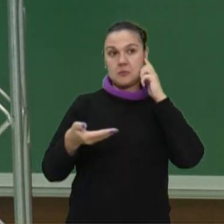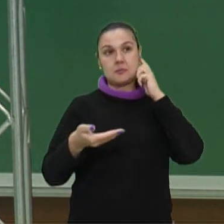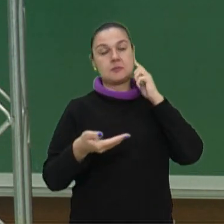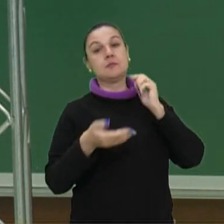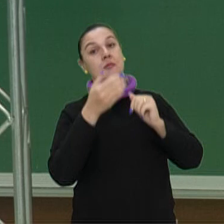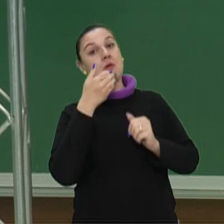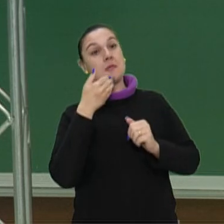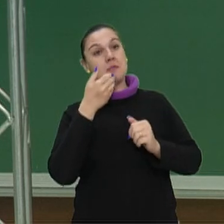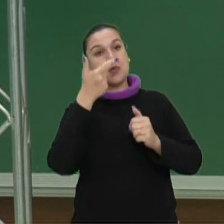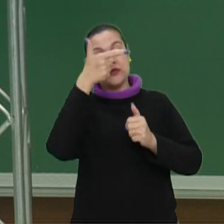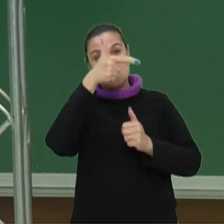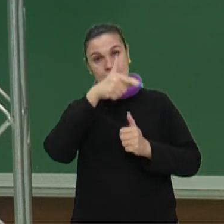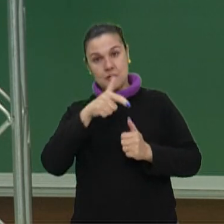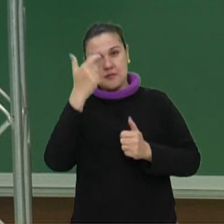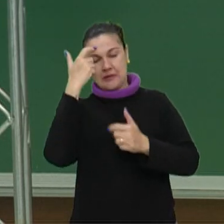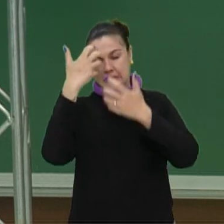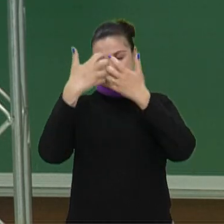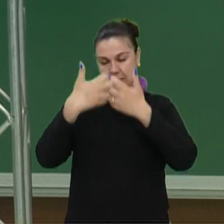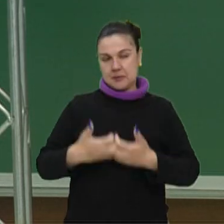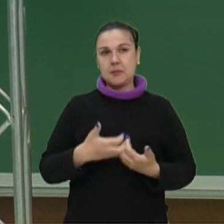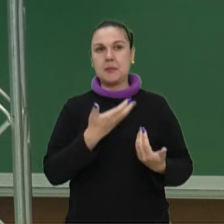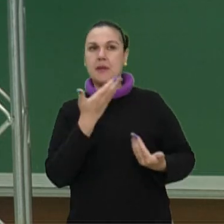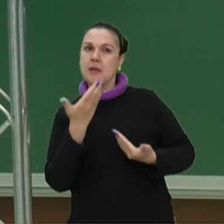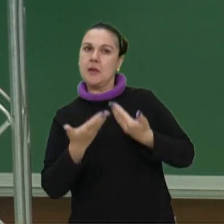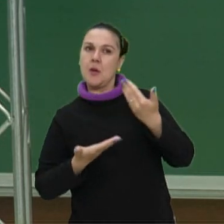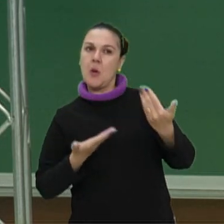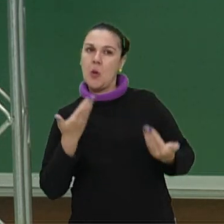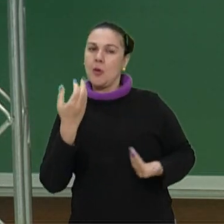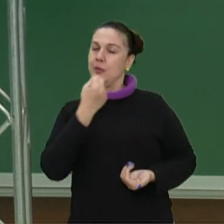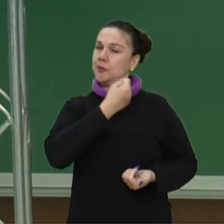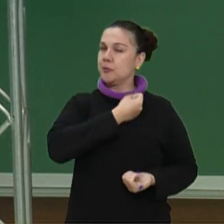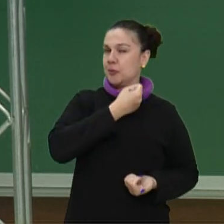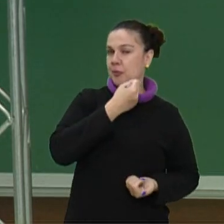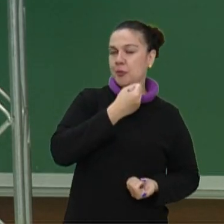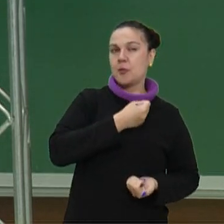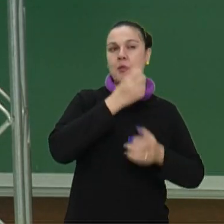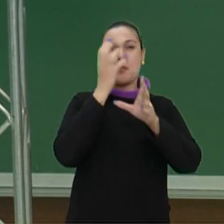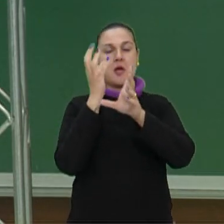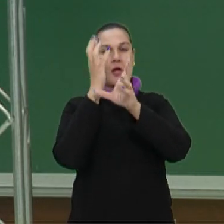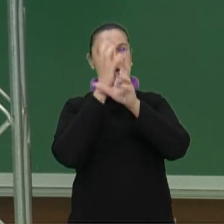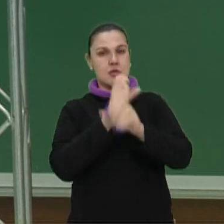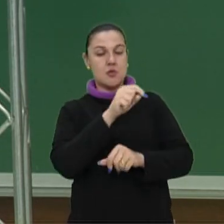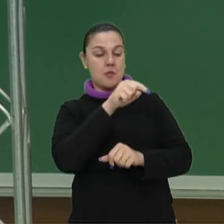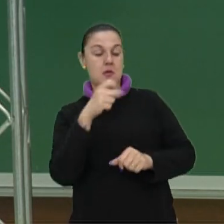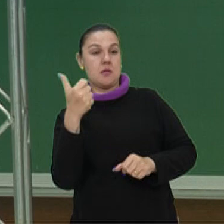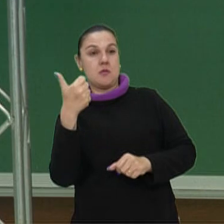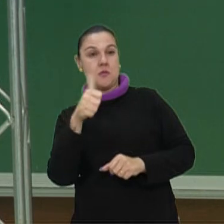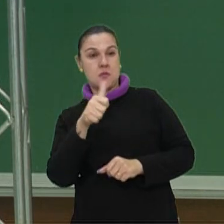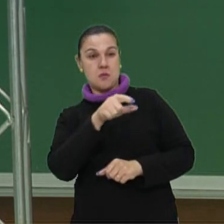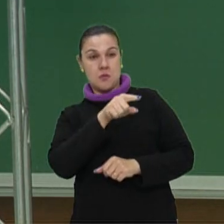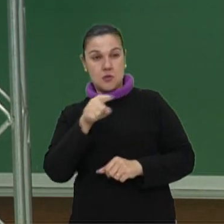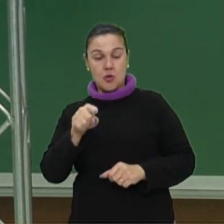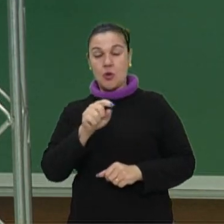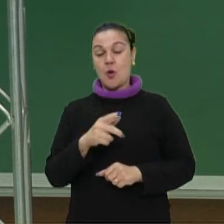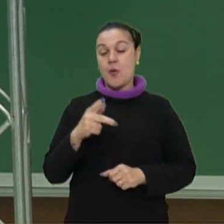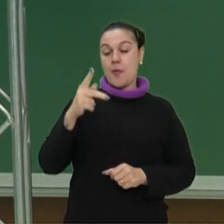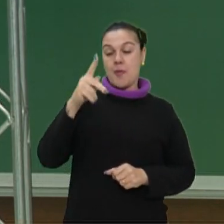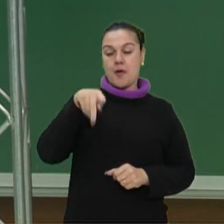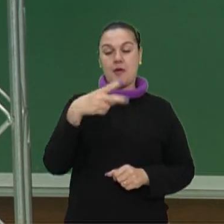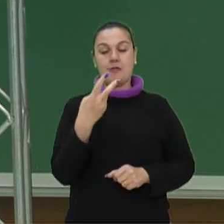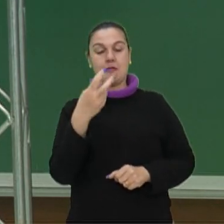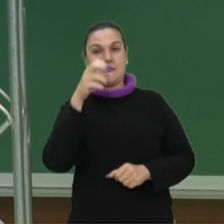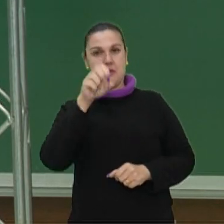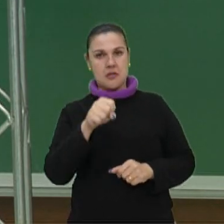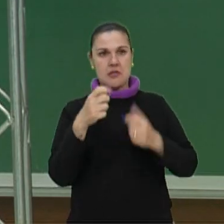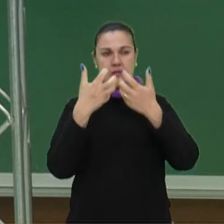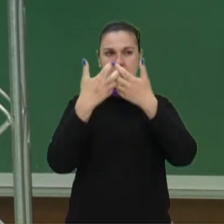peço novamente que você pense, né? Pense em dois números cuja soma é menos 11 e que o produto é